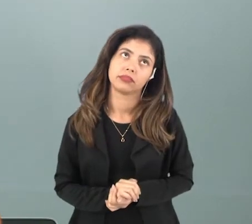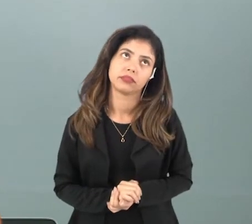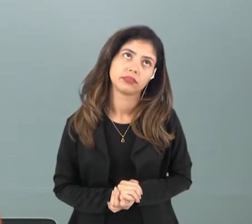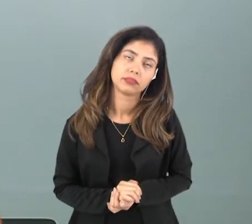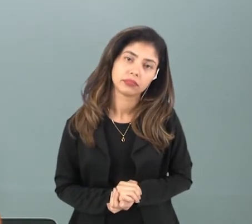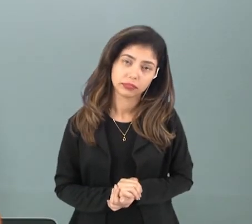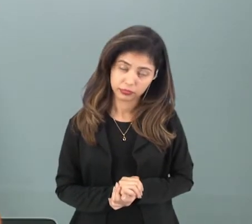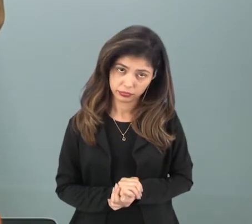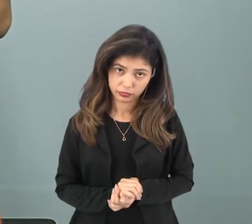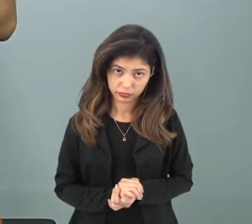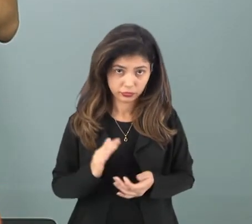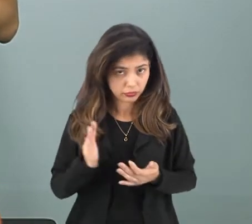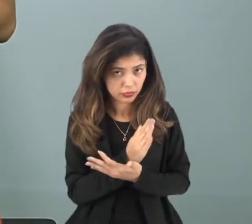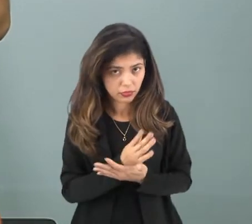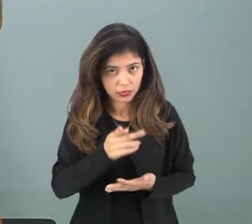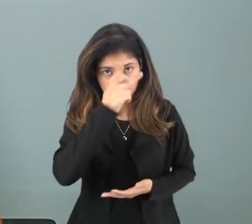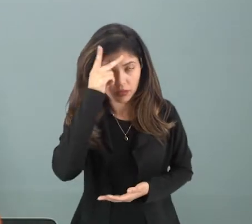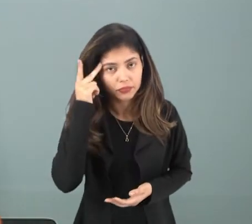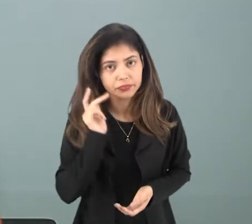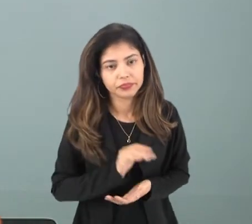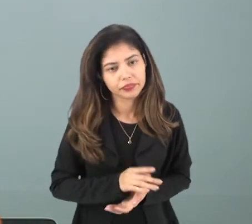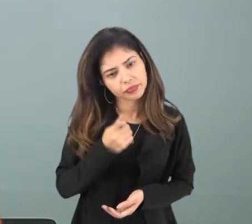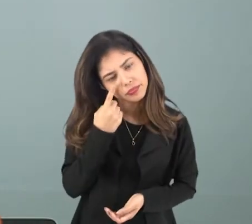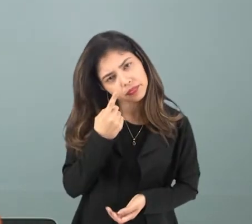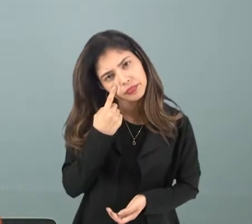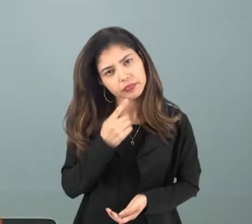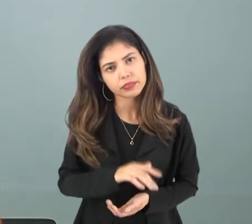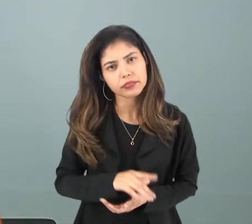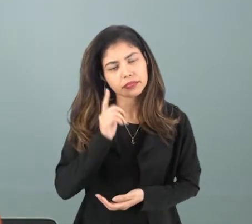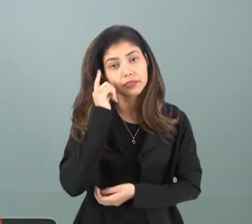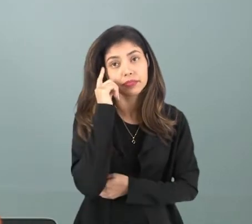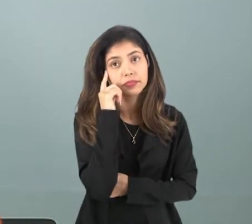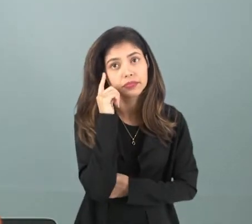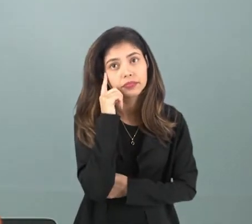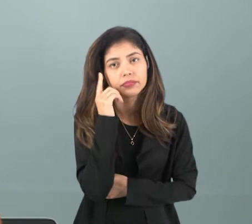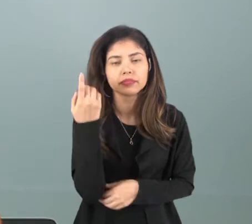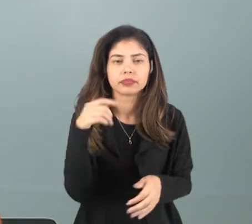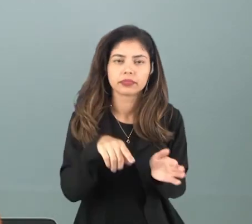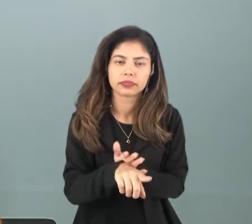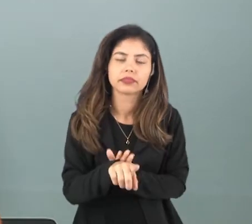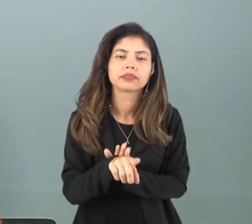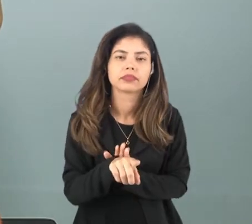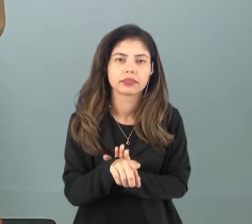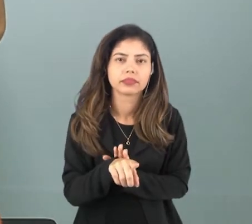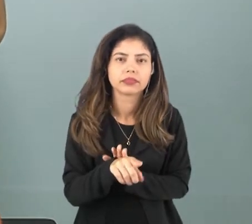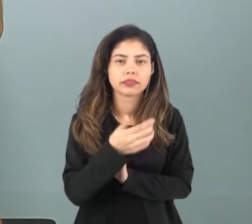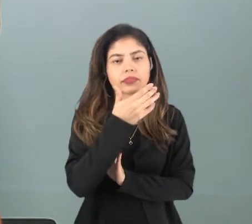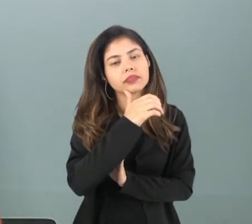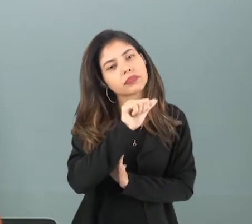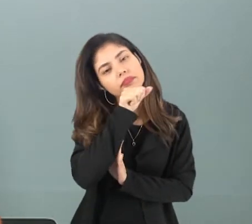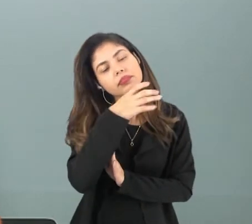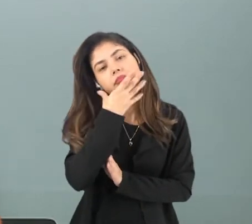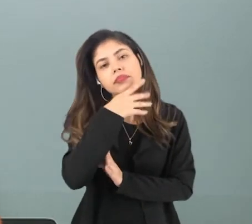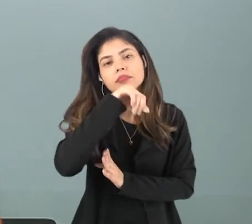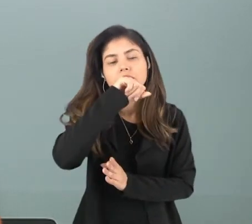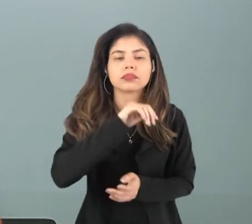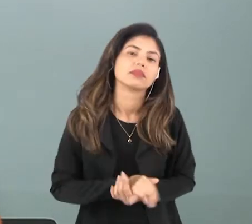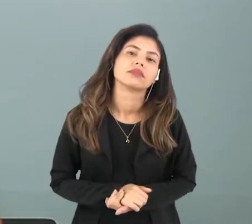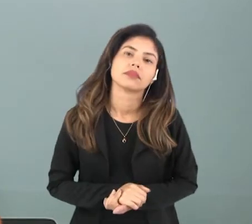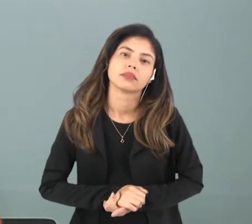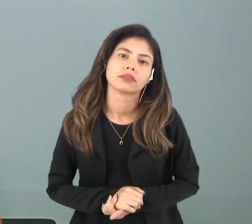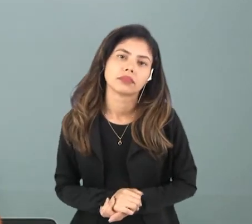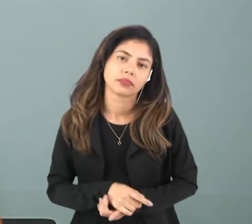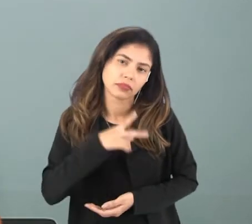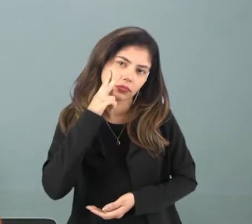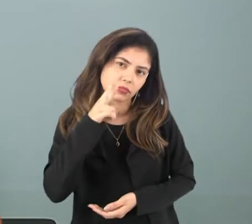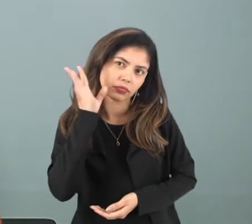flanelinha. Algumas pessoas, se a gente parar, você já parou para perguntar, com seu papai, com sua mamãe, você já